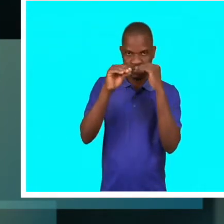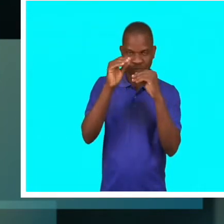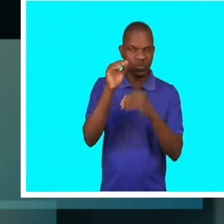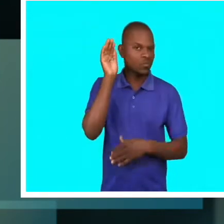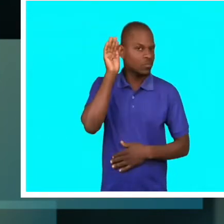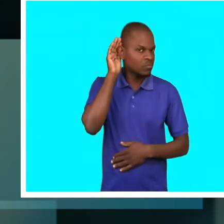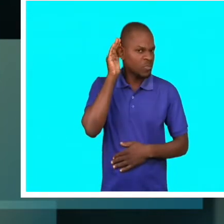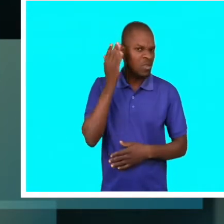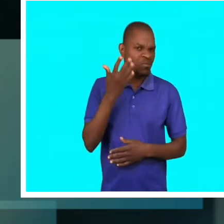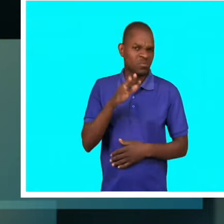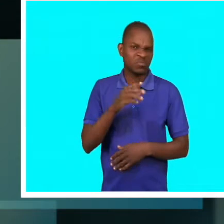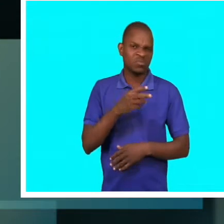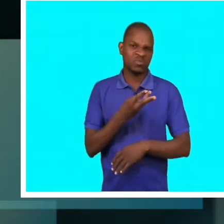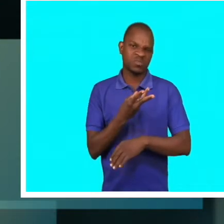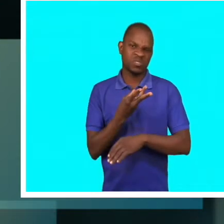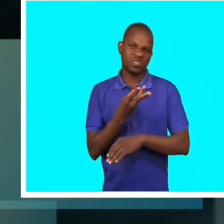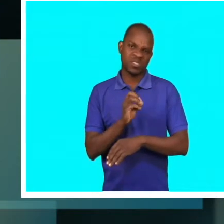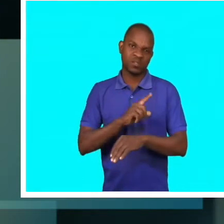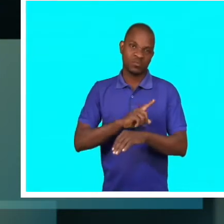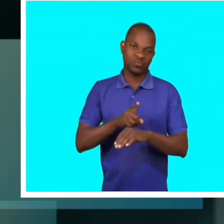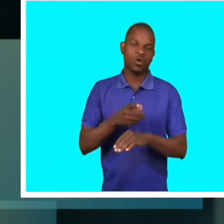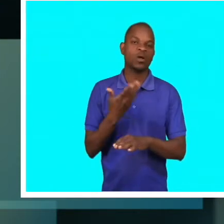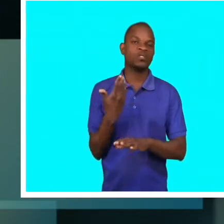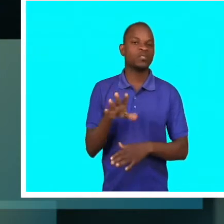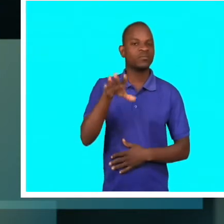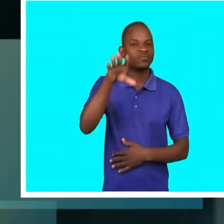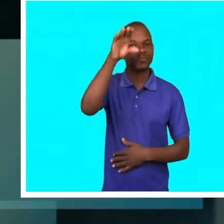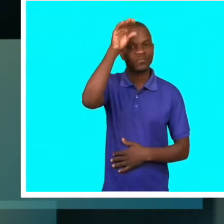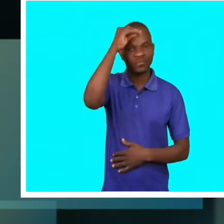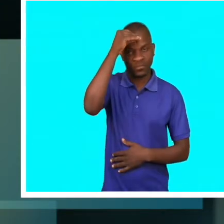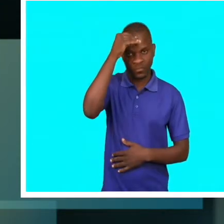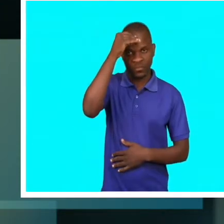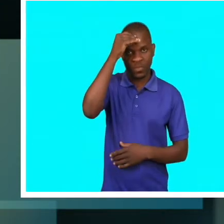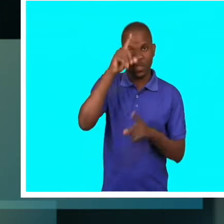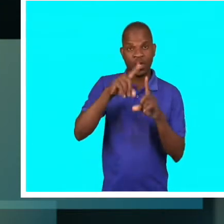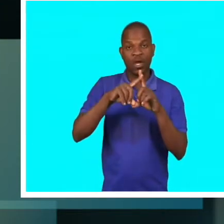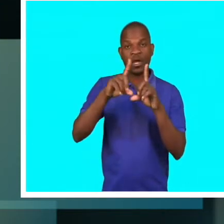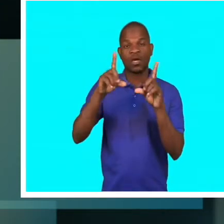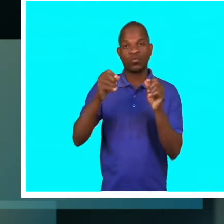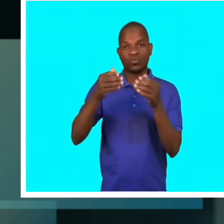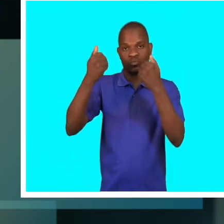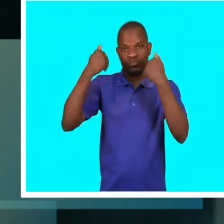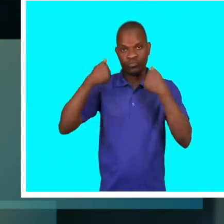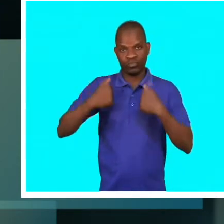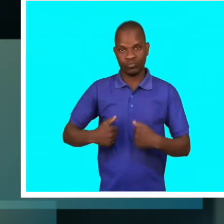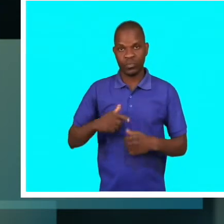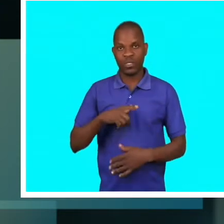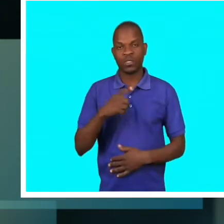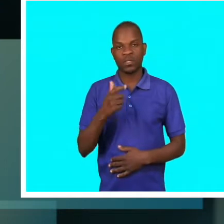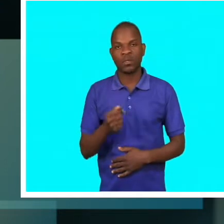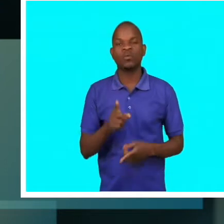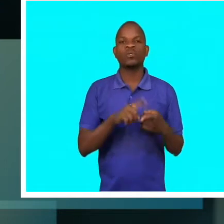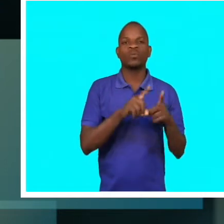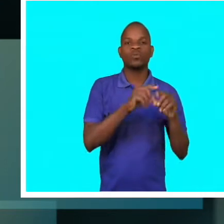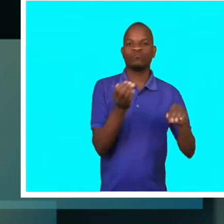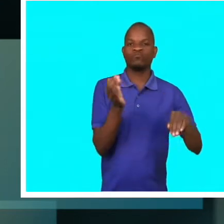30 minutos, eu pude perceber, na verdade, o lado humano do treinador, como também o lado profissional.